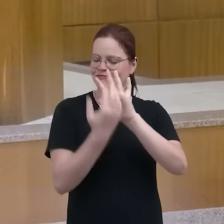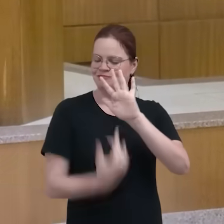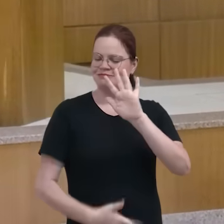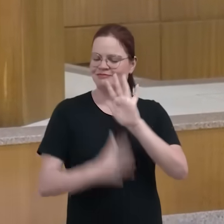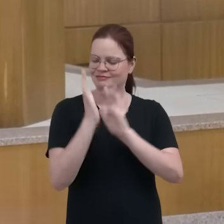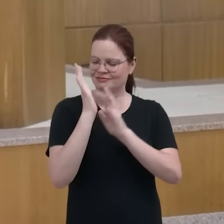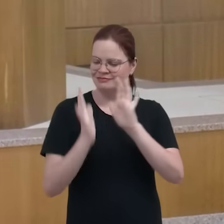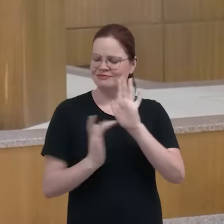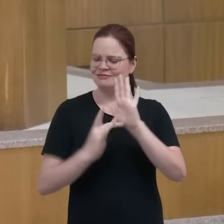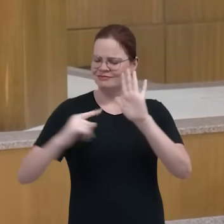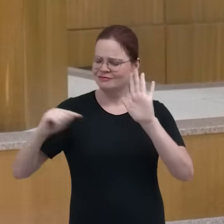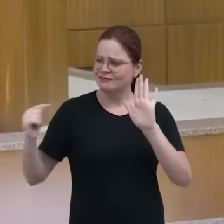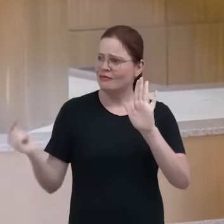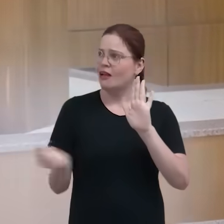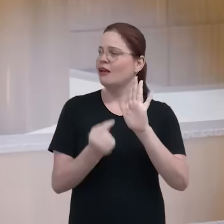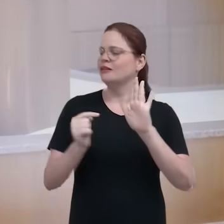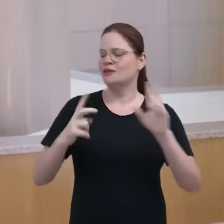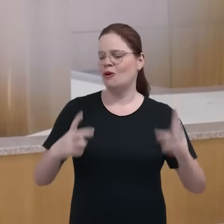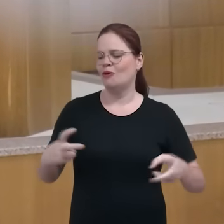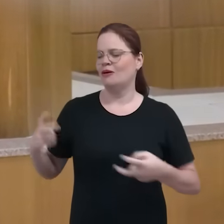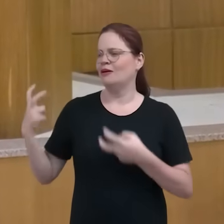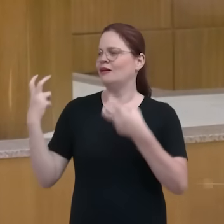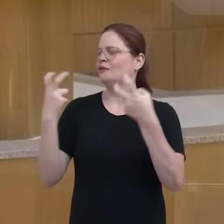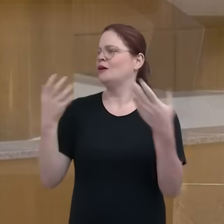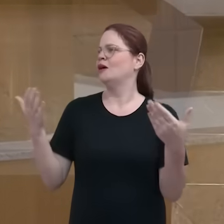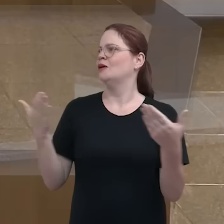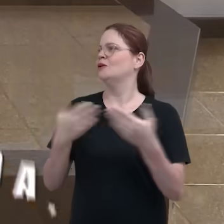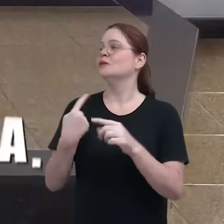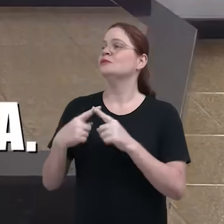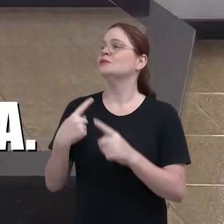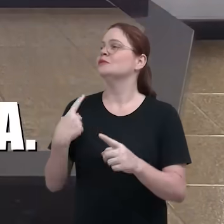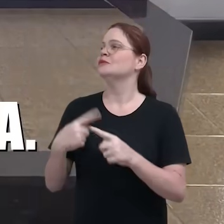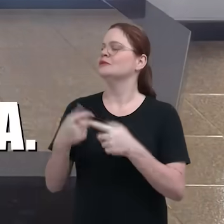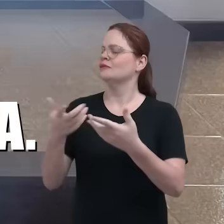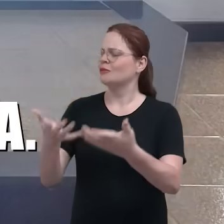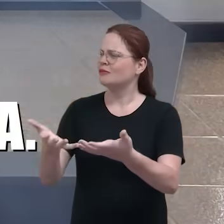clamar por Teu sangue, ó Jesus, pra Te